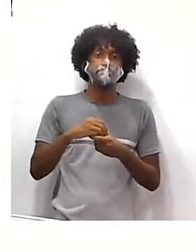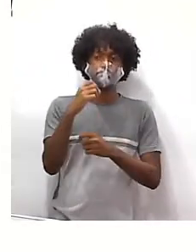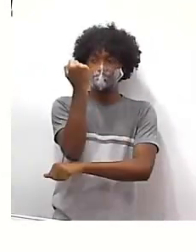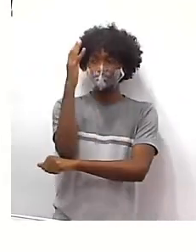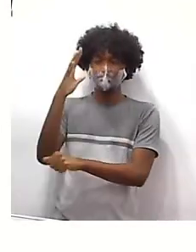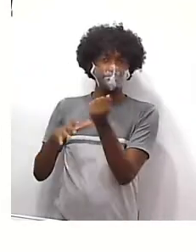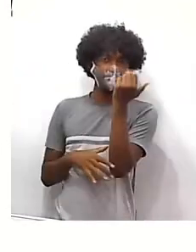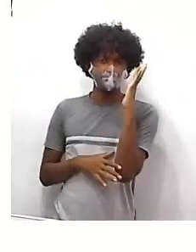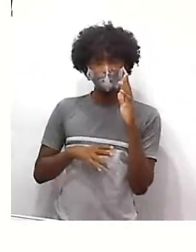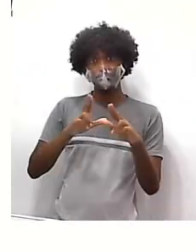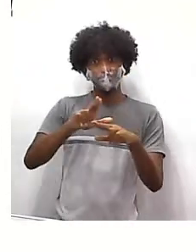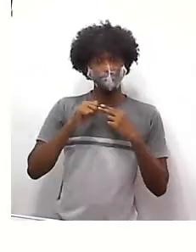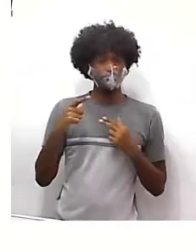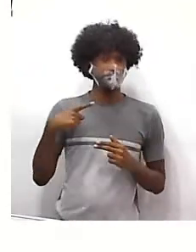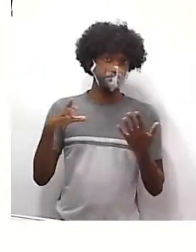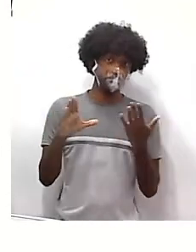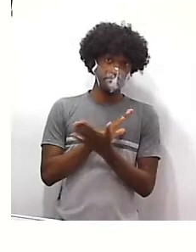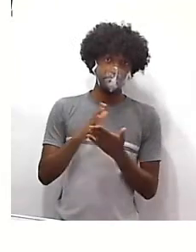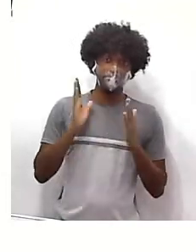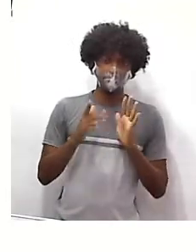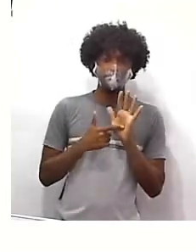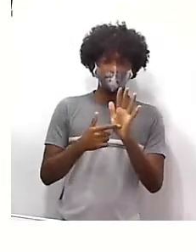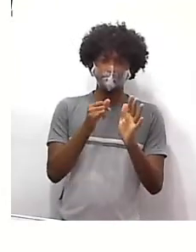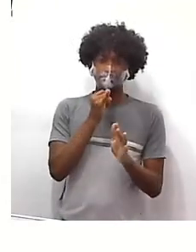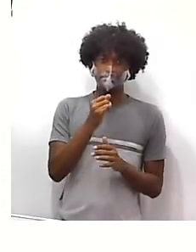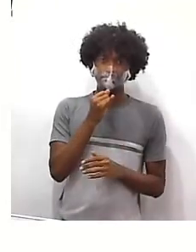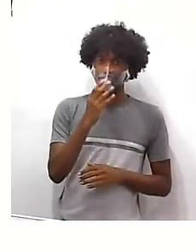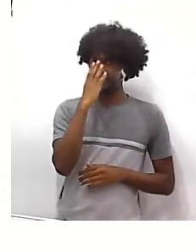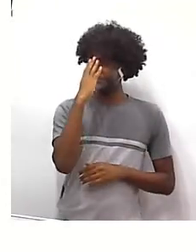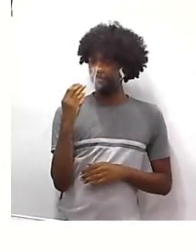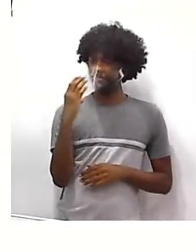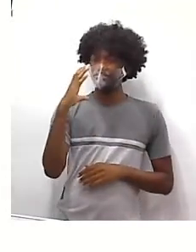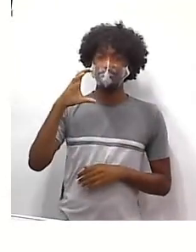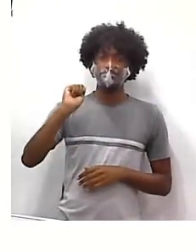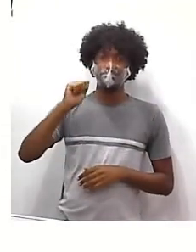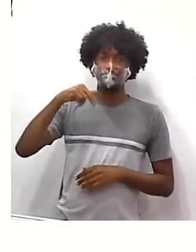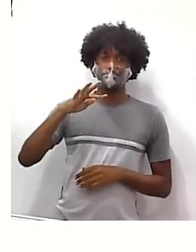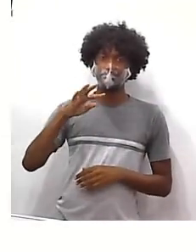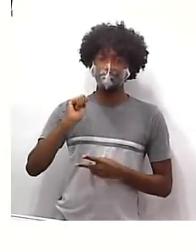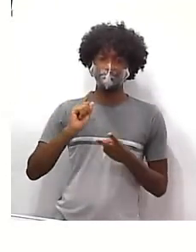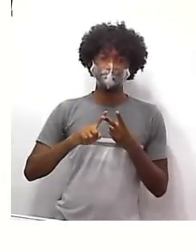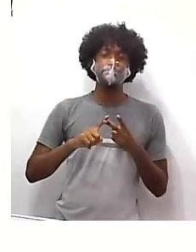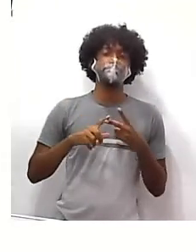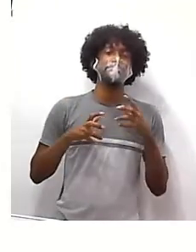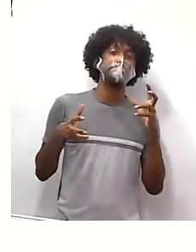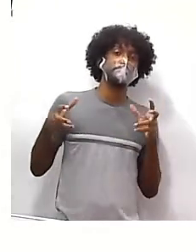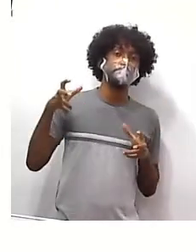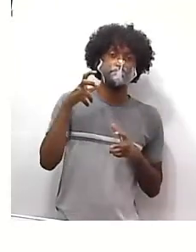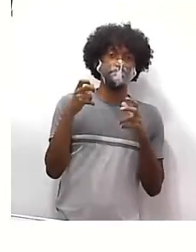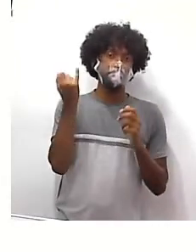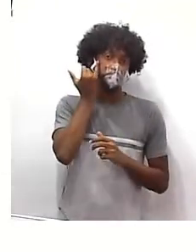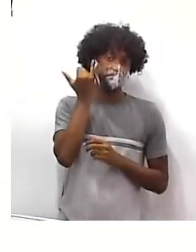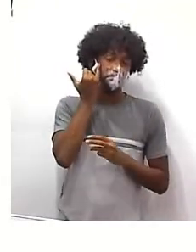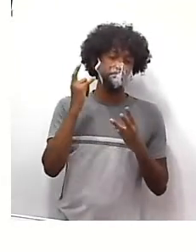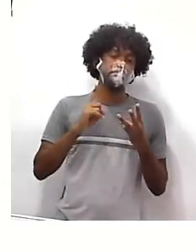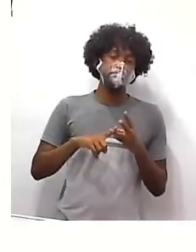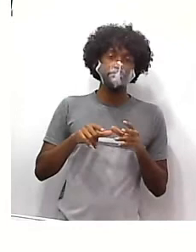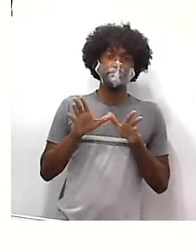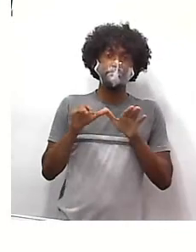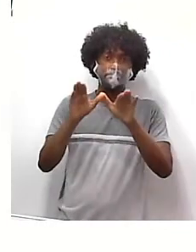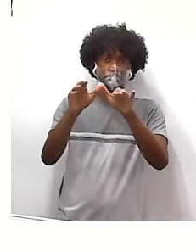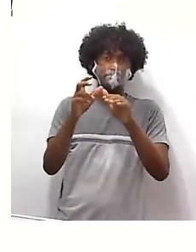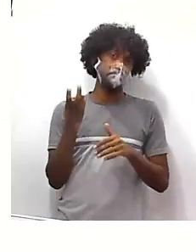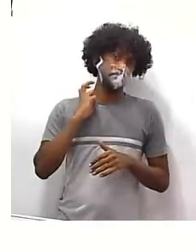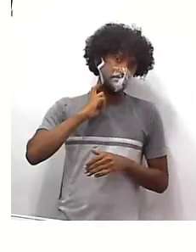E aí existem alguns que se destacam, como a anta, a preguiça, a arara vermelha, o tucano, o